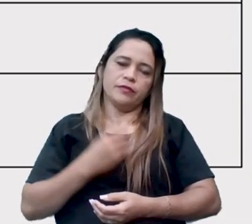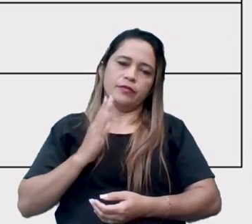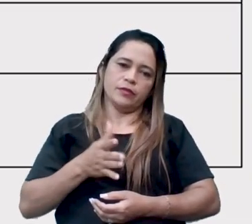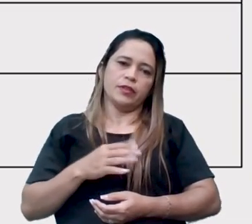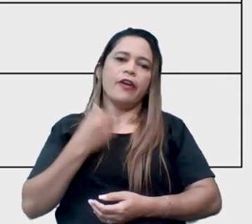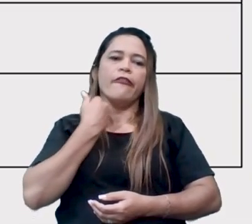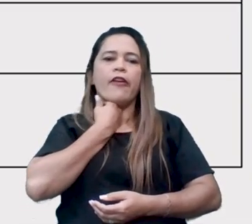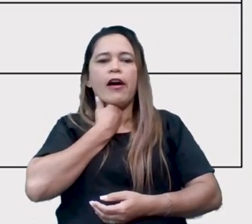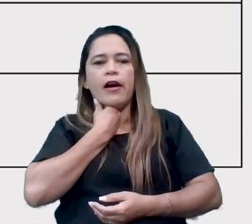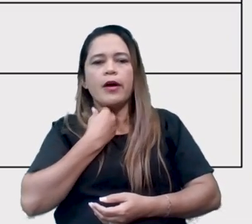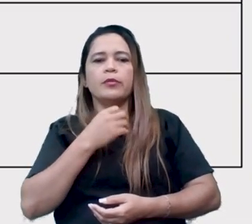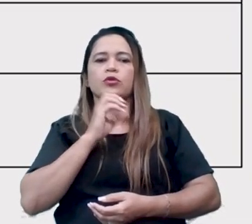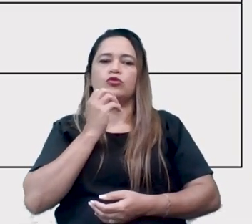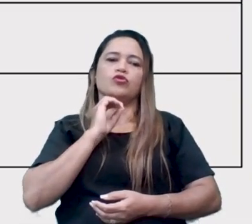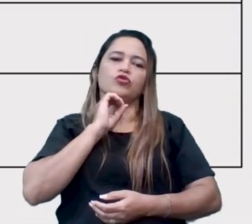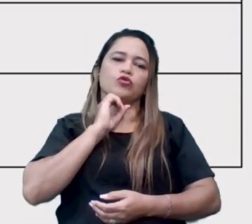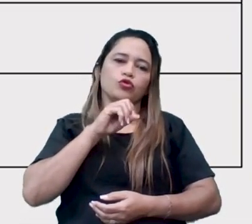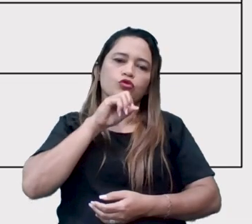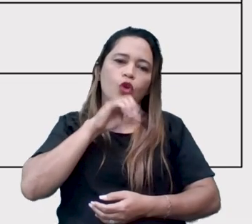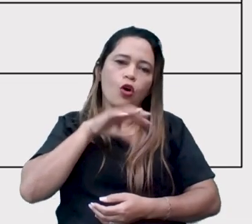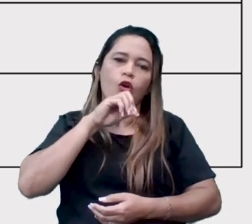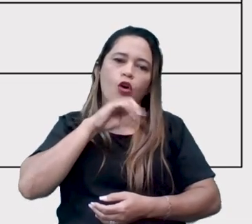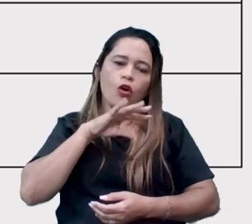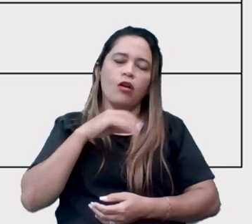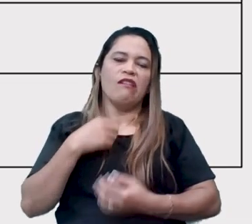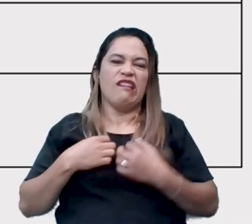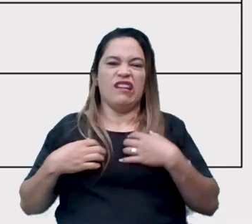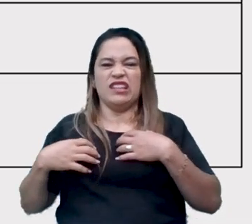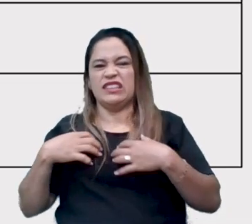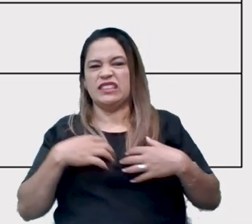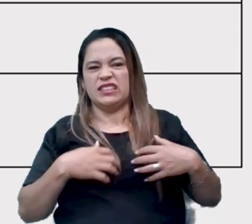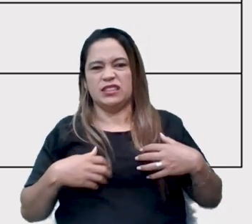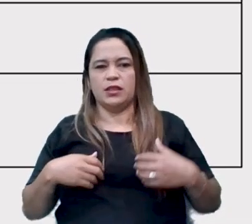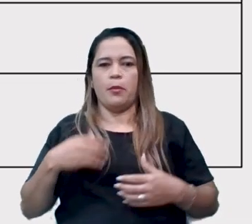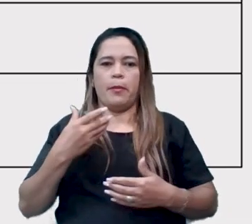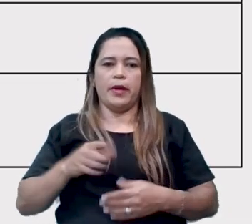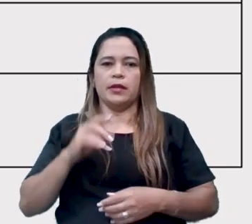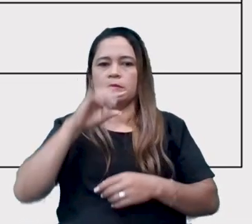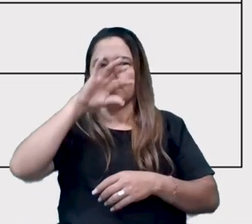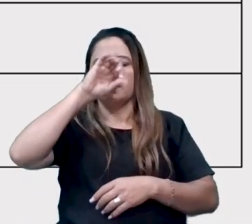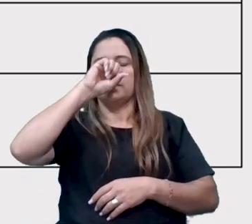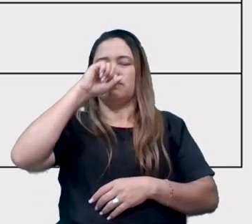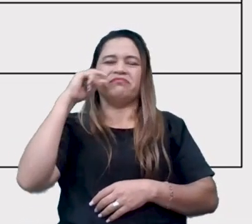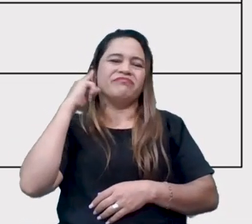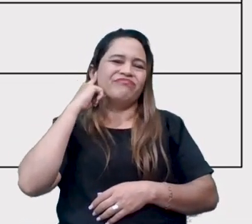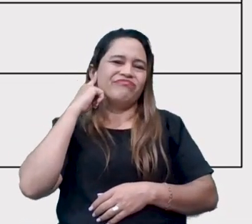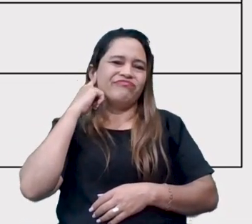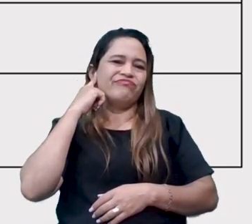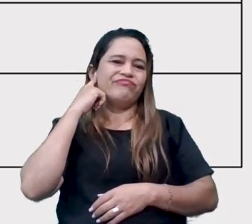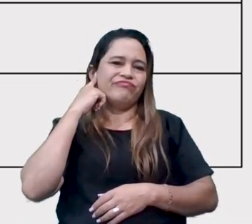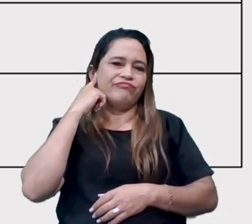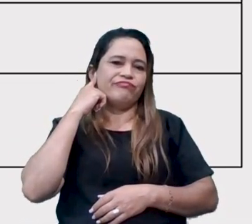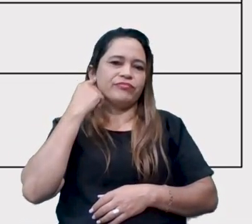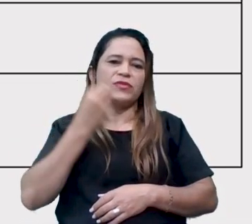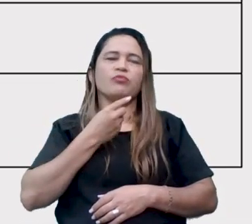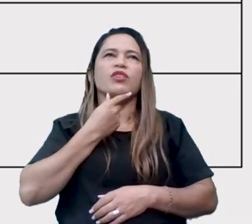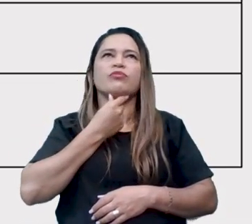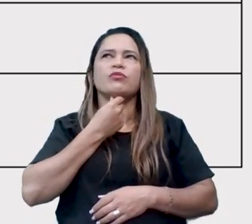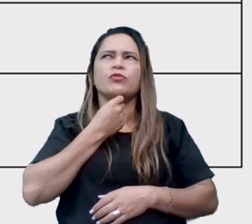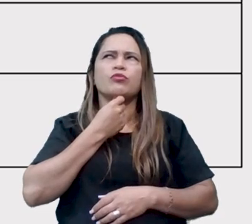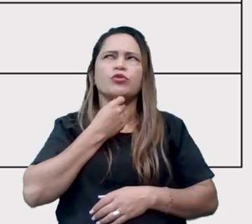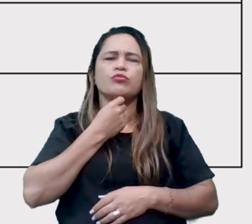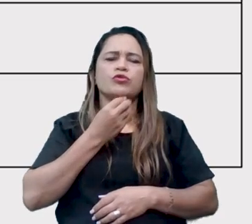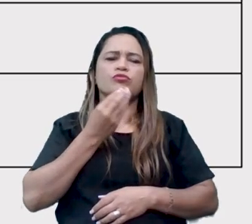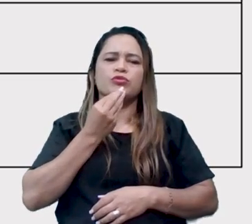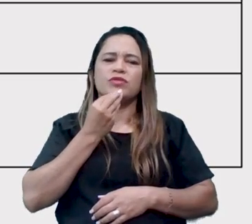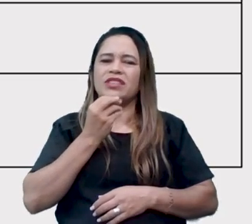Foi a febre, tosse seca, fadiga, perda de olfato e de paladar, parar de sentir o cheiro e o gosto das coisas e